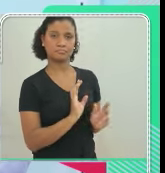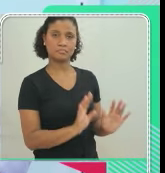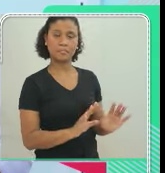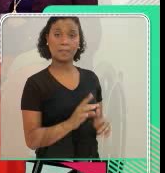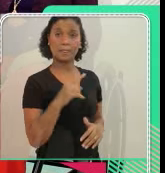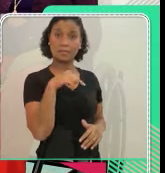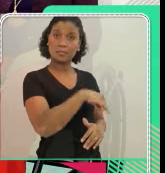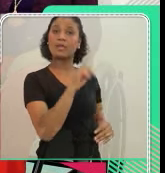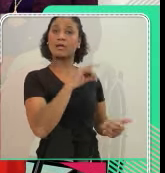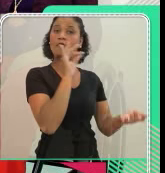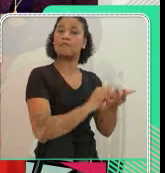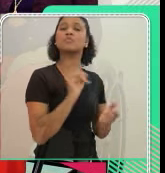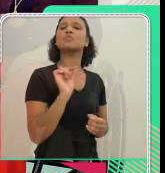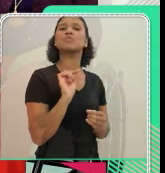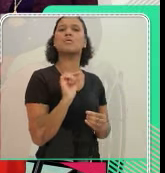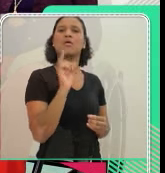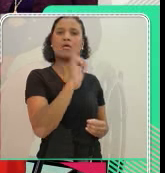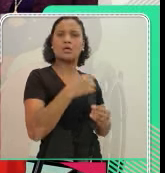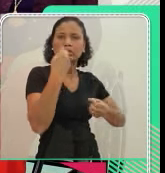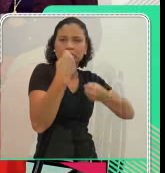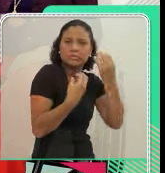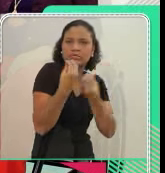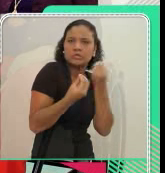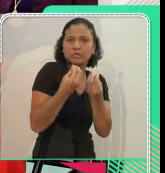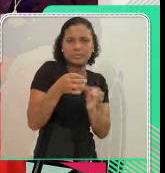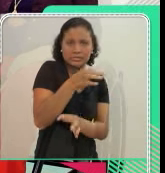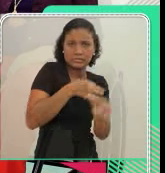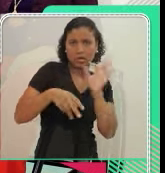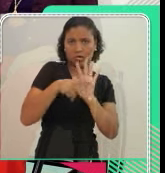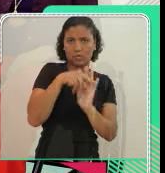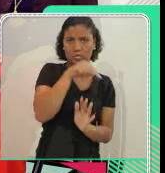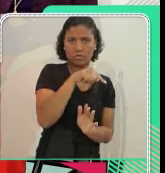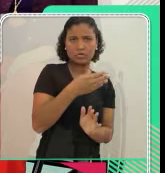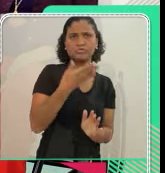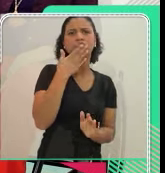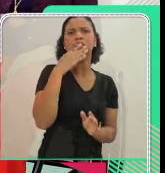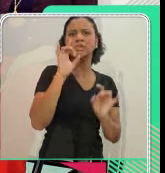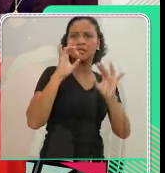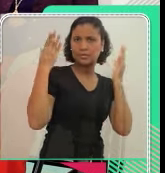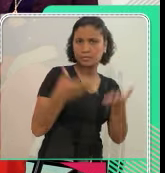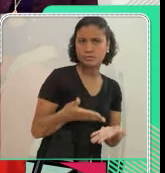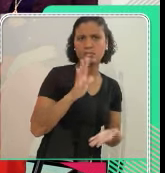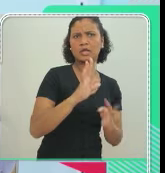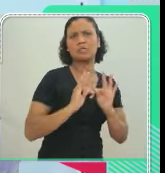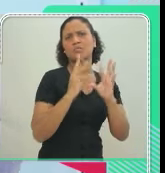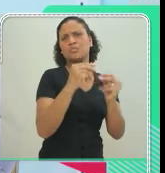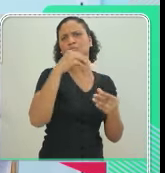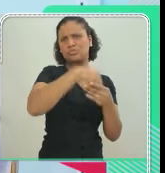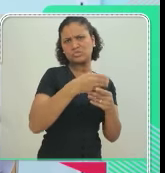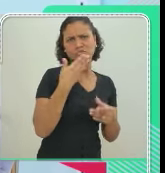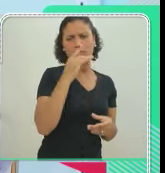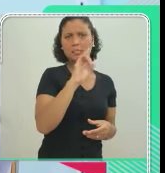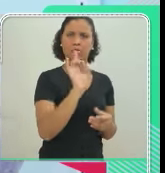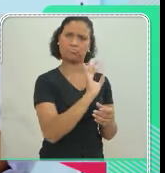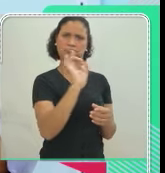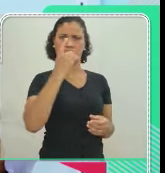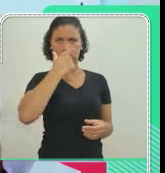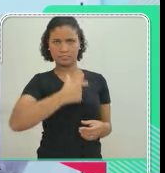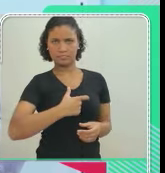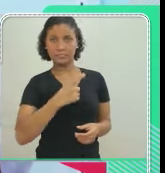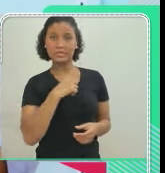células adultas. Elas dão origem a tipos celulares específicos, mas não a todos os tipos de células do indivíduo adulto. Então, por exemplo, uma célula-tronco